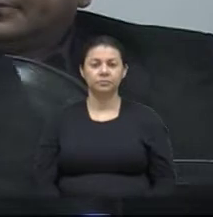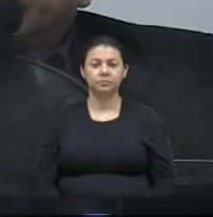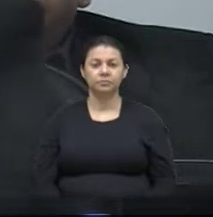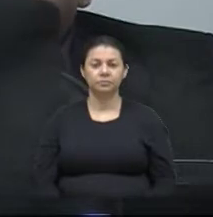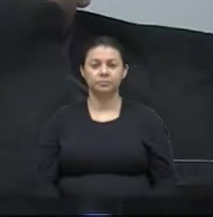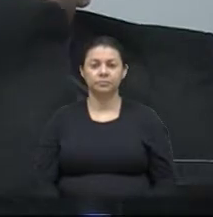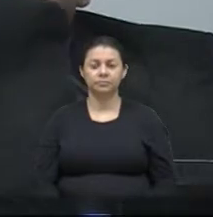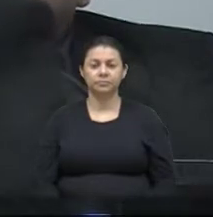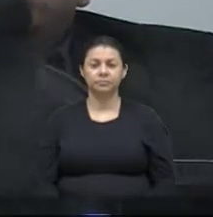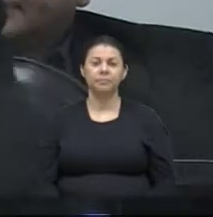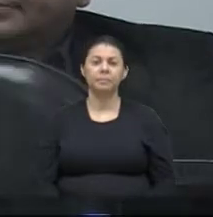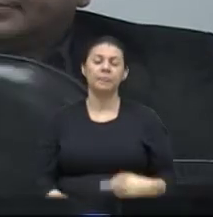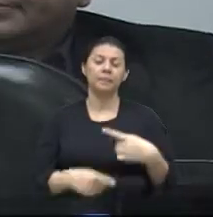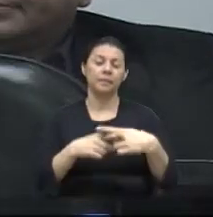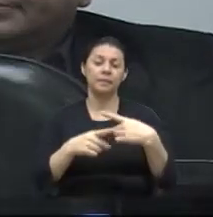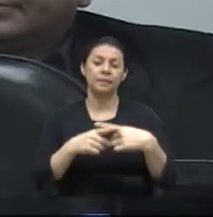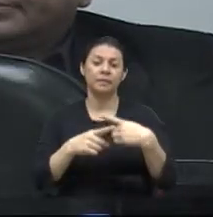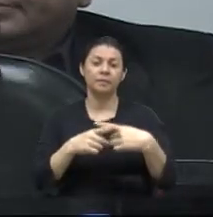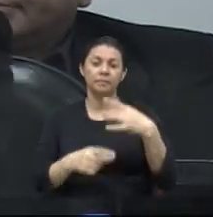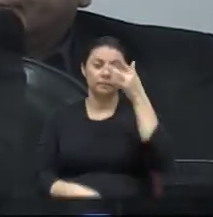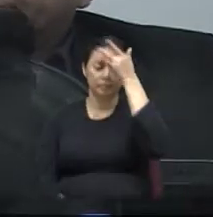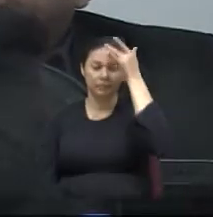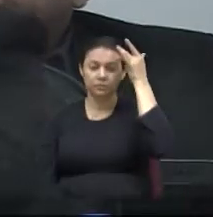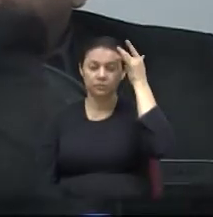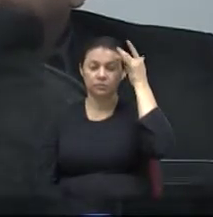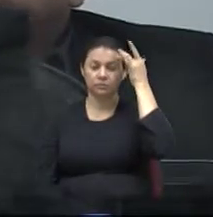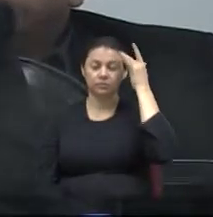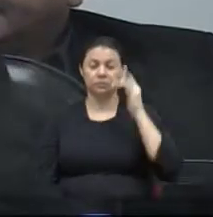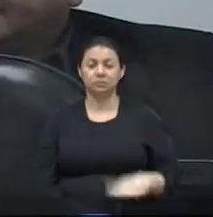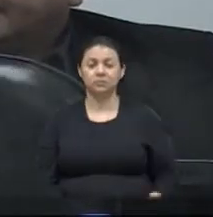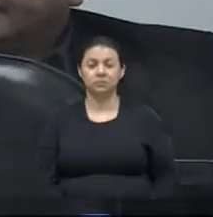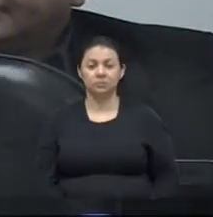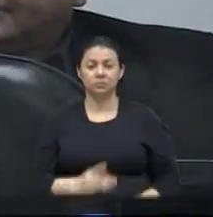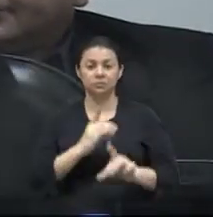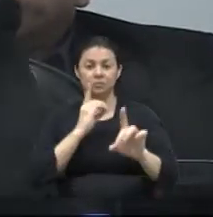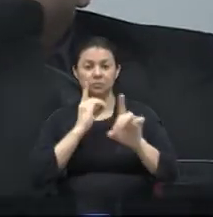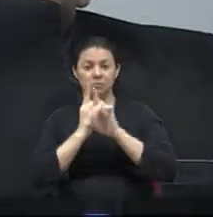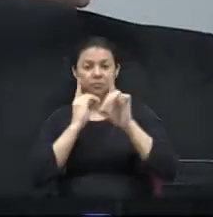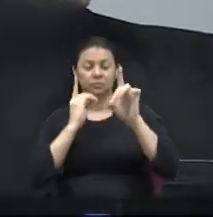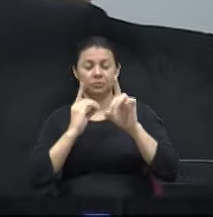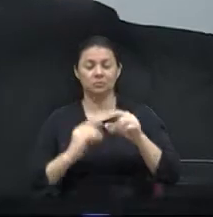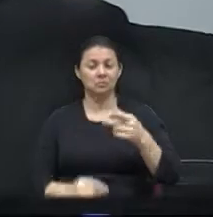admiro muito o seu trabalho na câmara votei no senhor